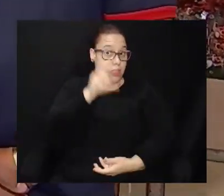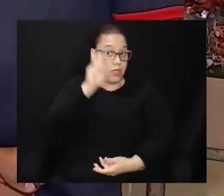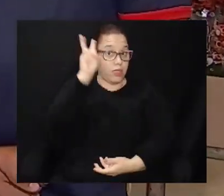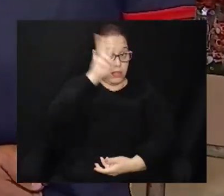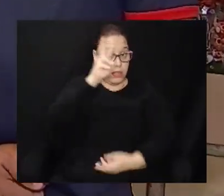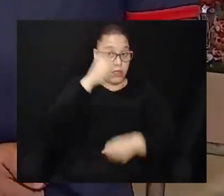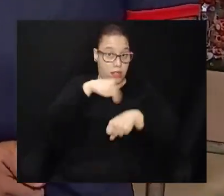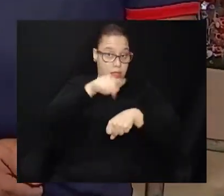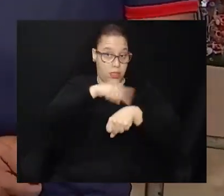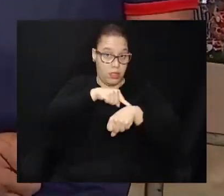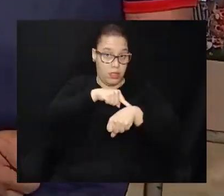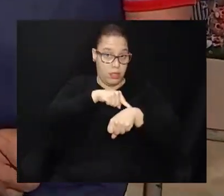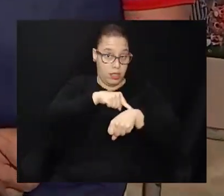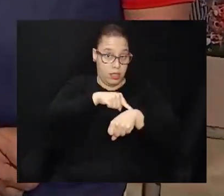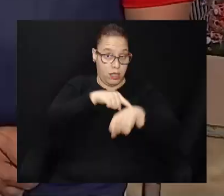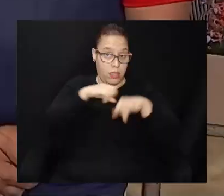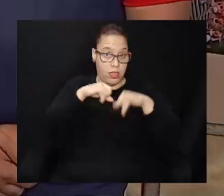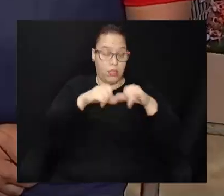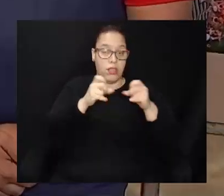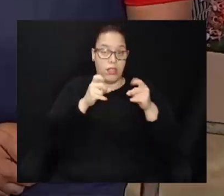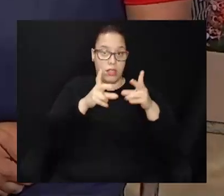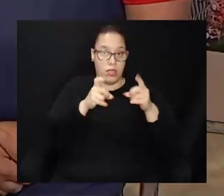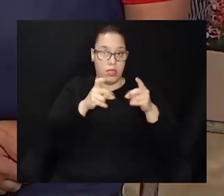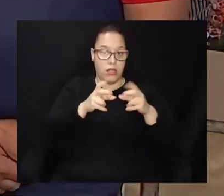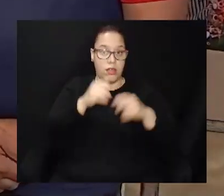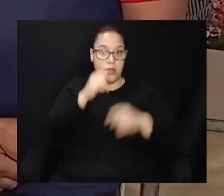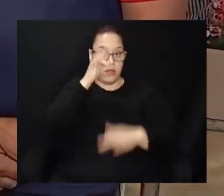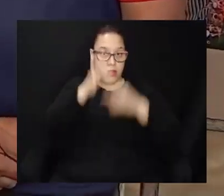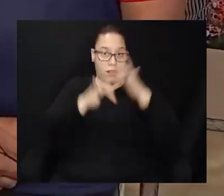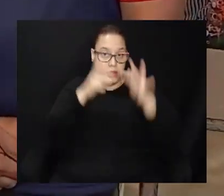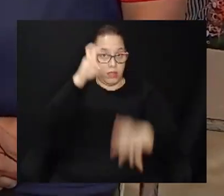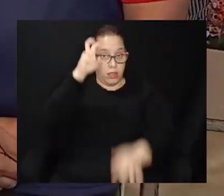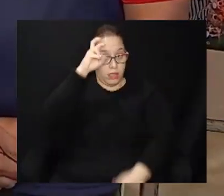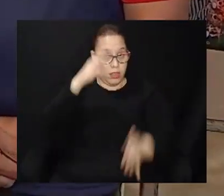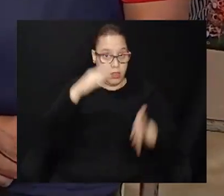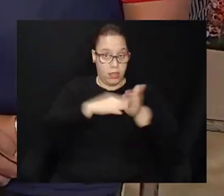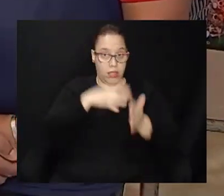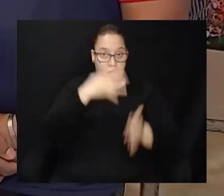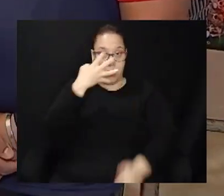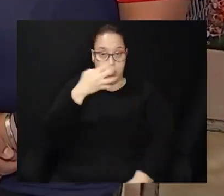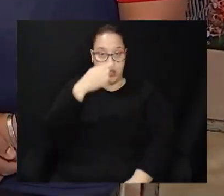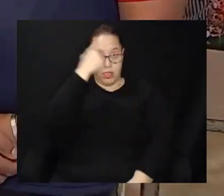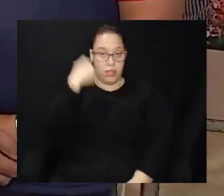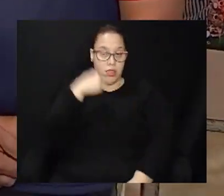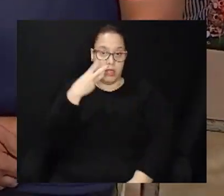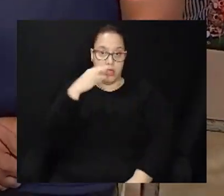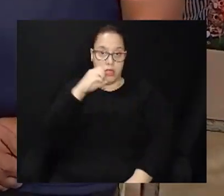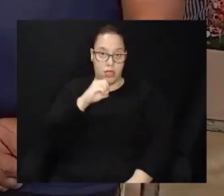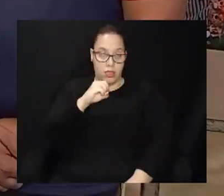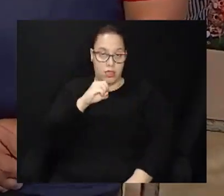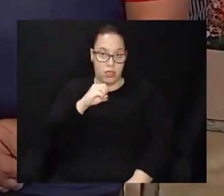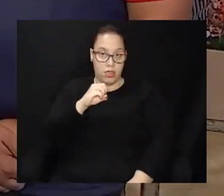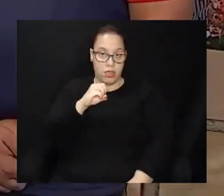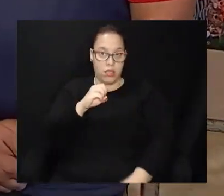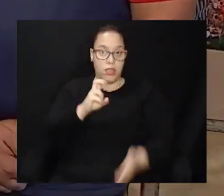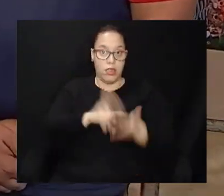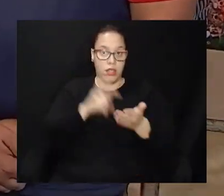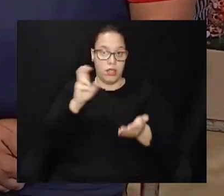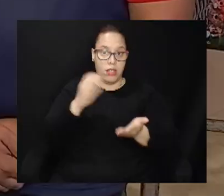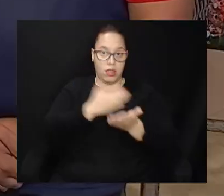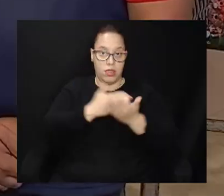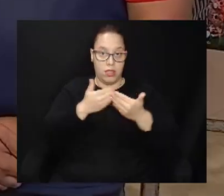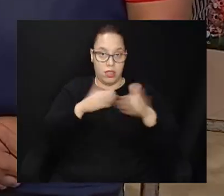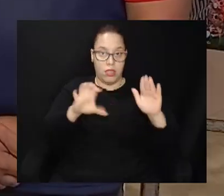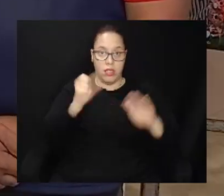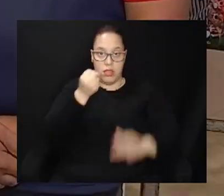aqui do Mercado de Flores. Hoje, quinta-feira, vai até às 4h30 da tarde. Amanhã de manhã abre às 8 horas da manhã